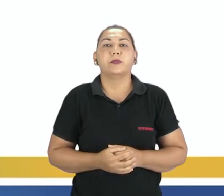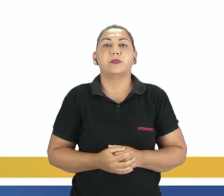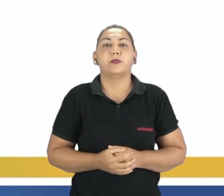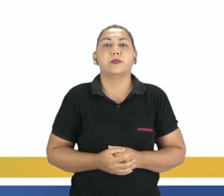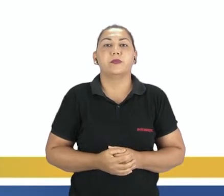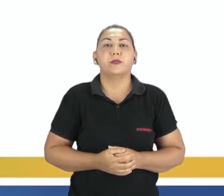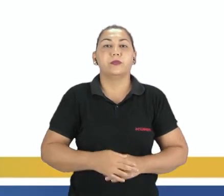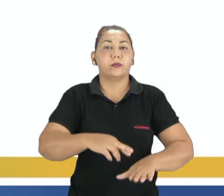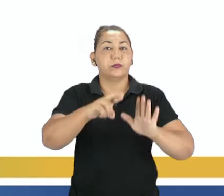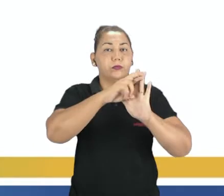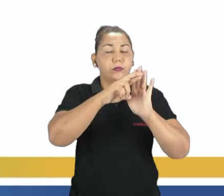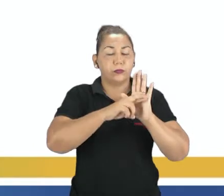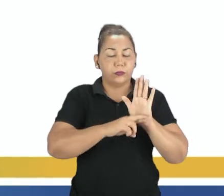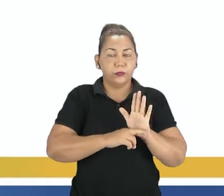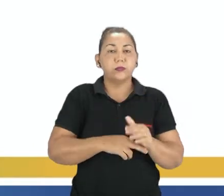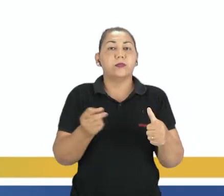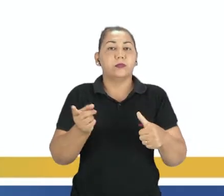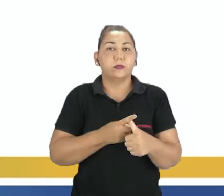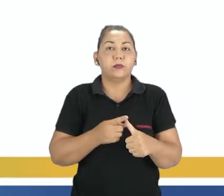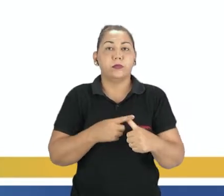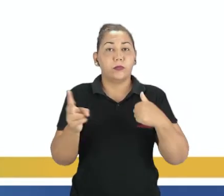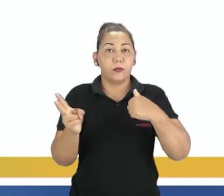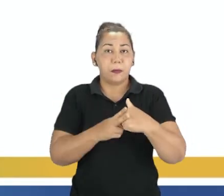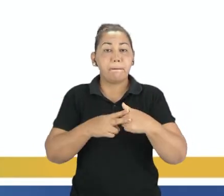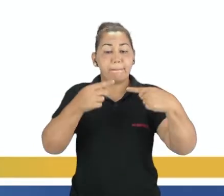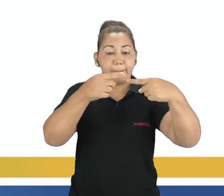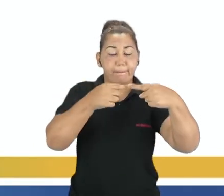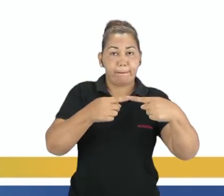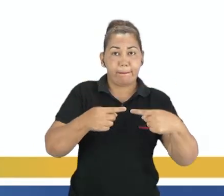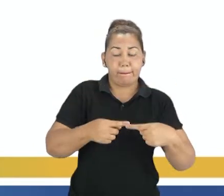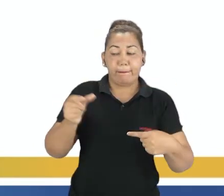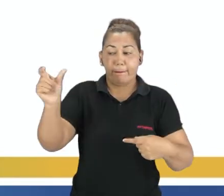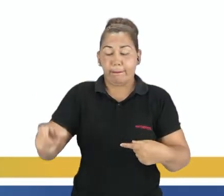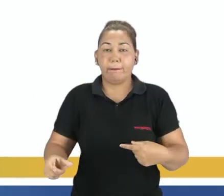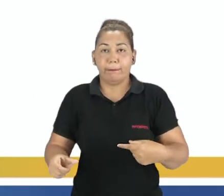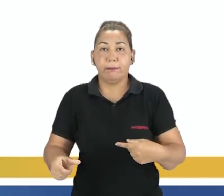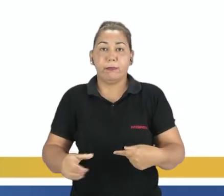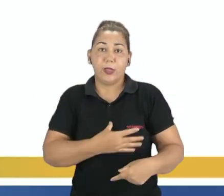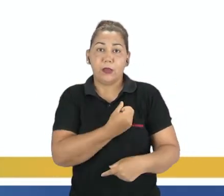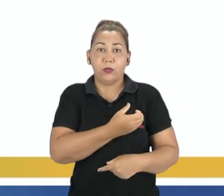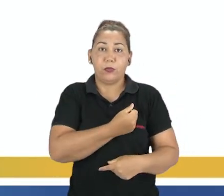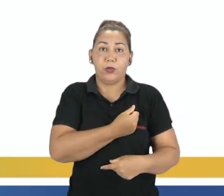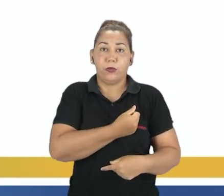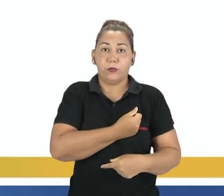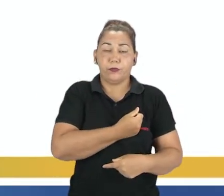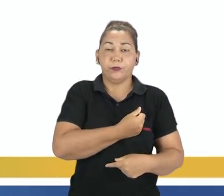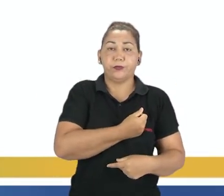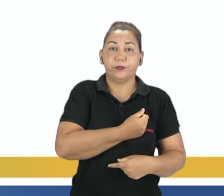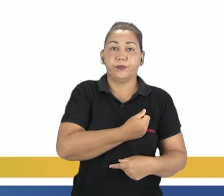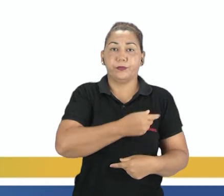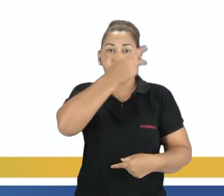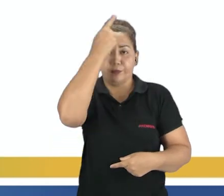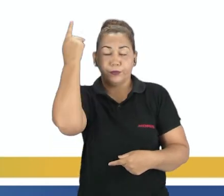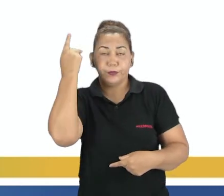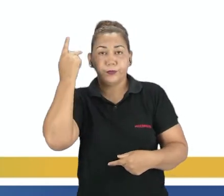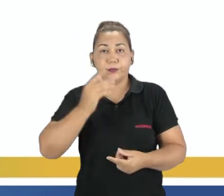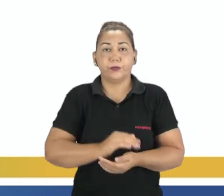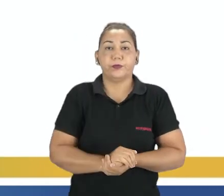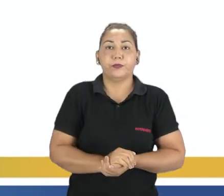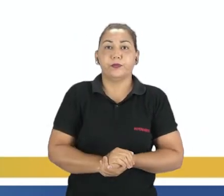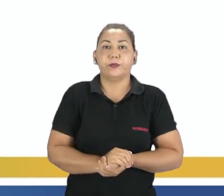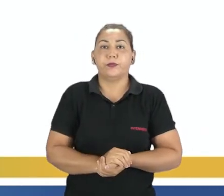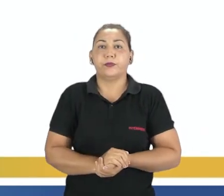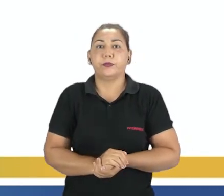Primeira regra: o verbo concorda com o sujeito em número e pessoa. Exemplo: Antônio, Luísa e